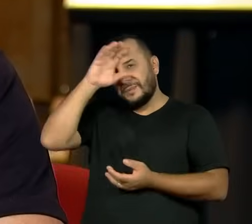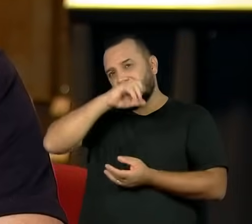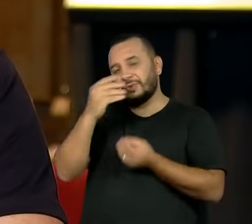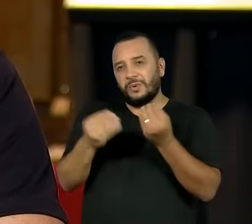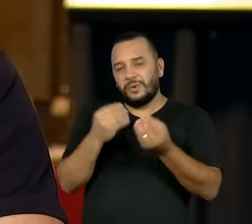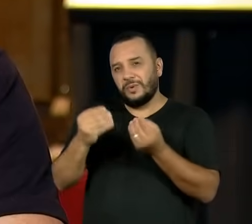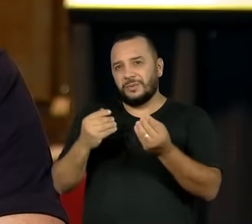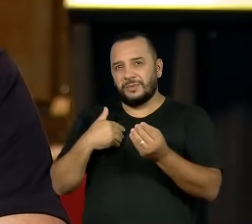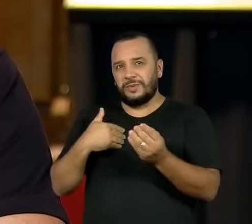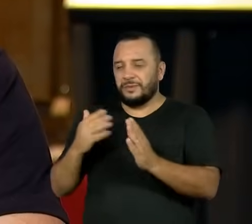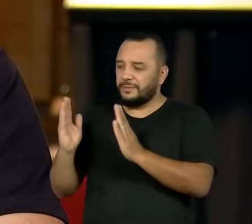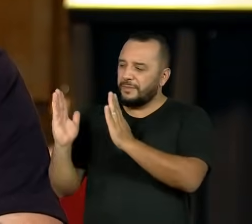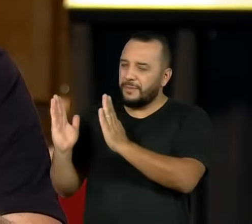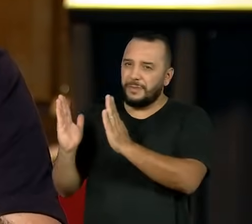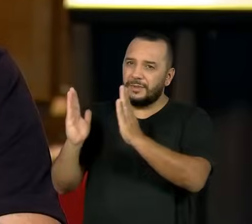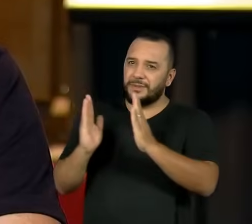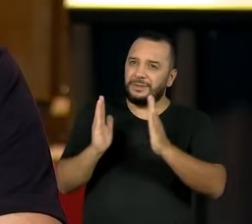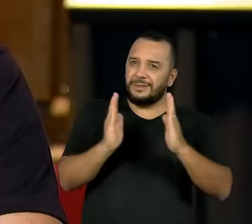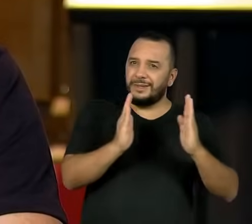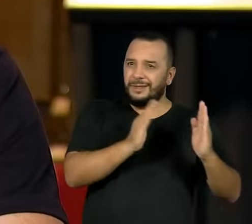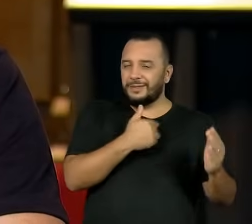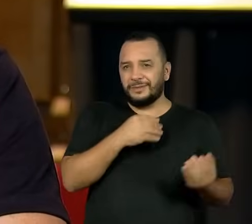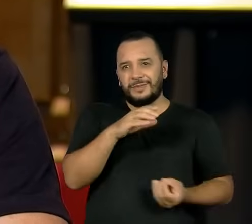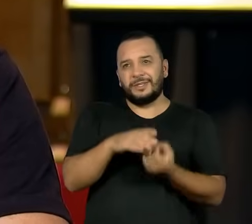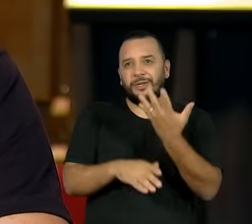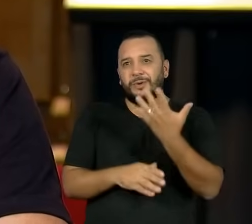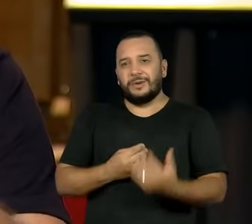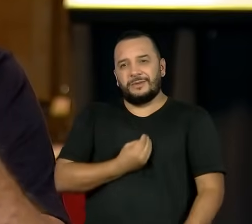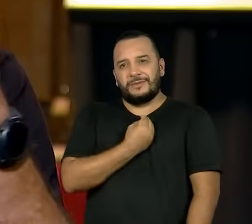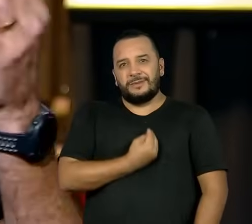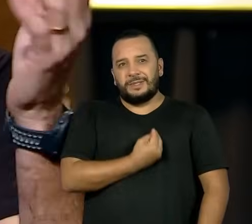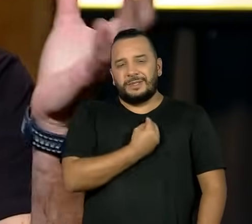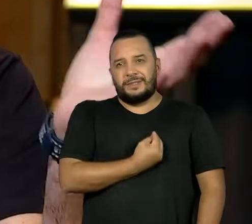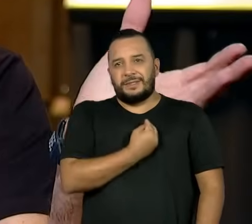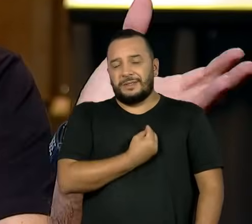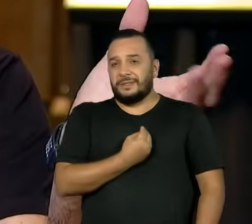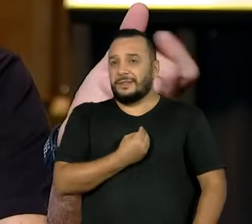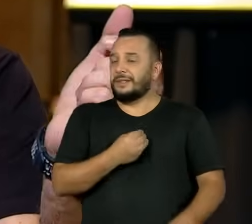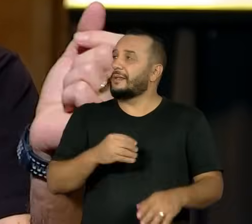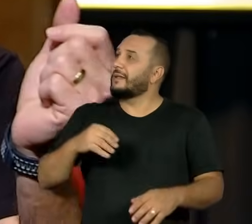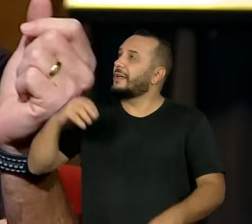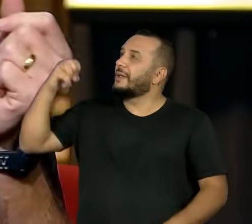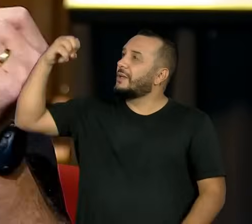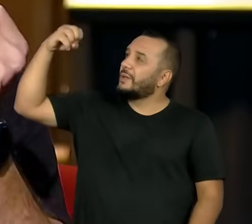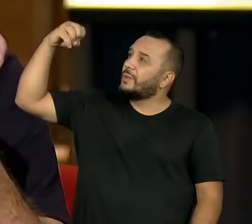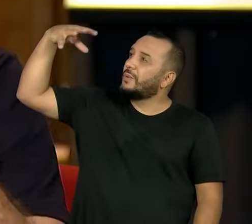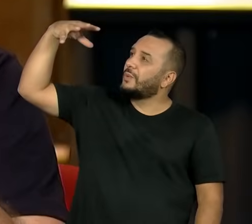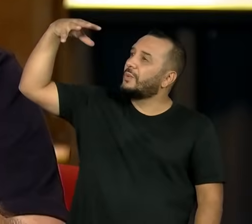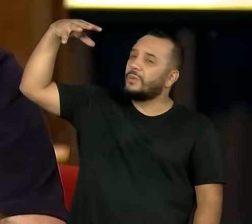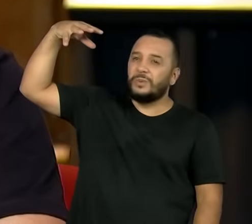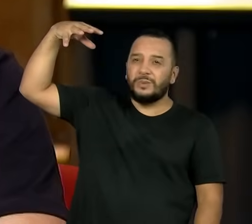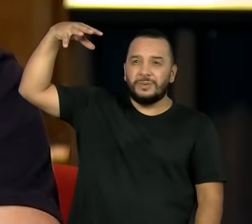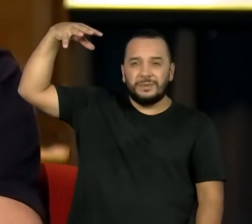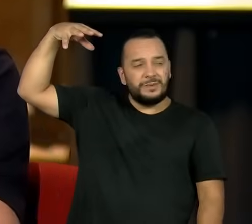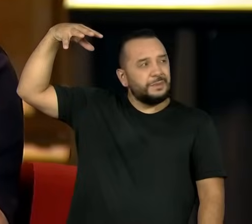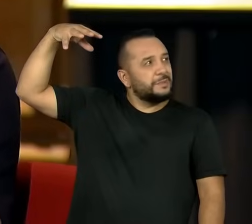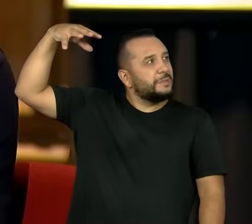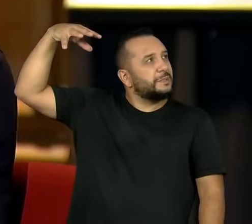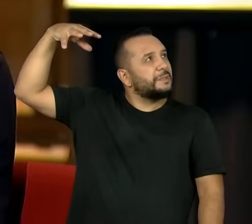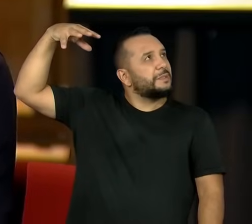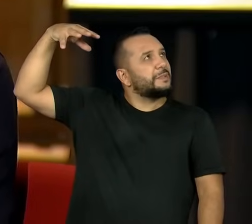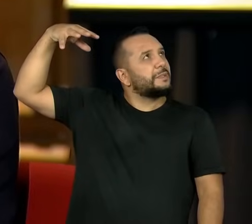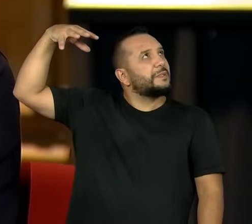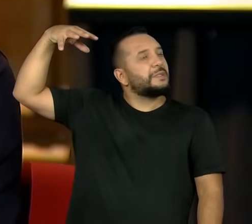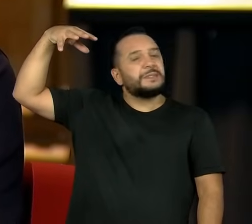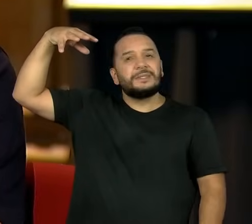processos que dão origem à vida, Sim. que dão origem à luz, que dão origem a um processo que acontece